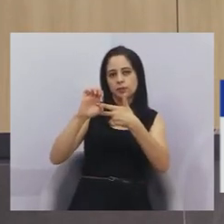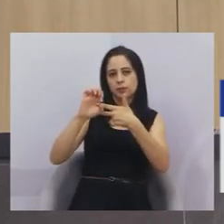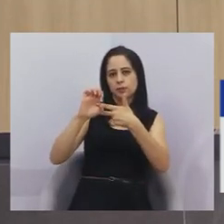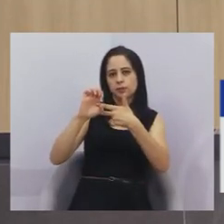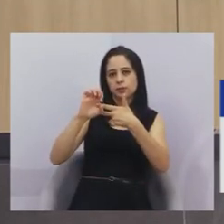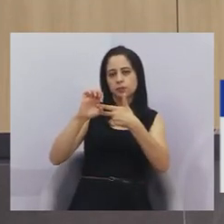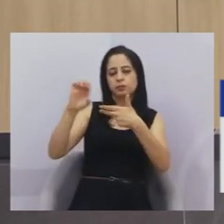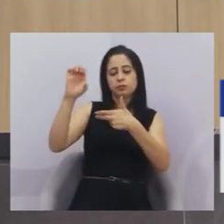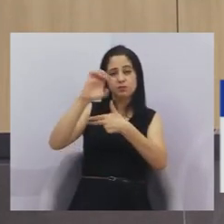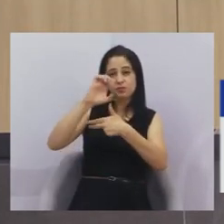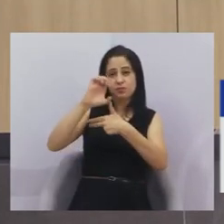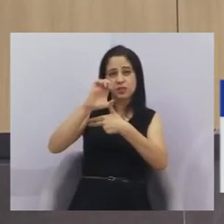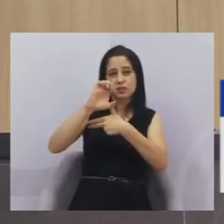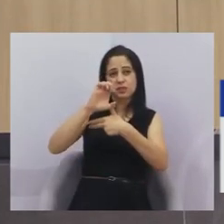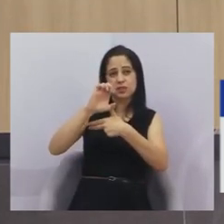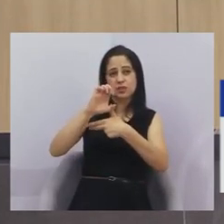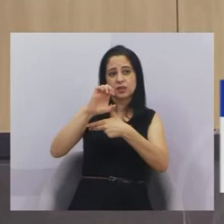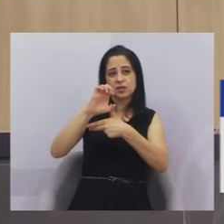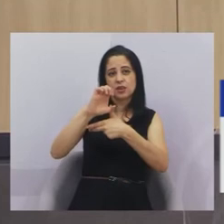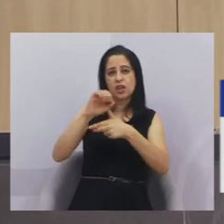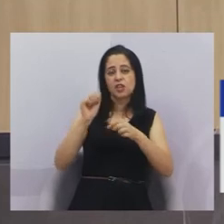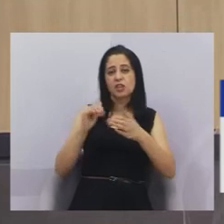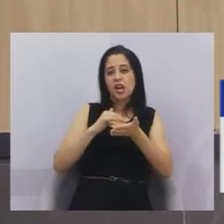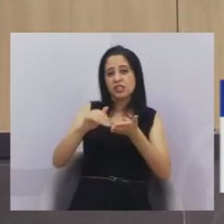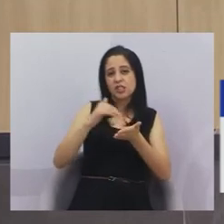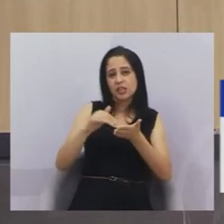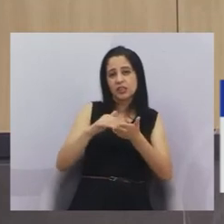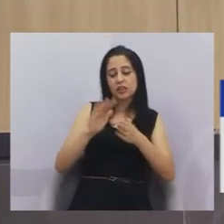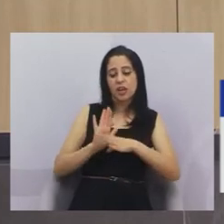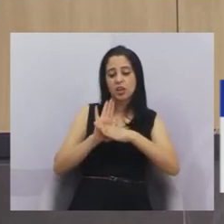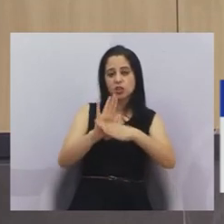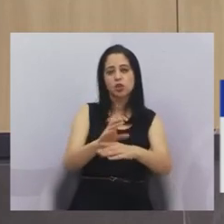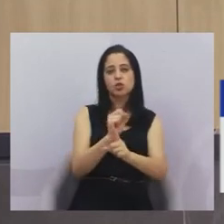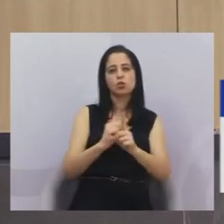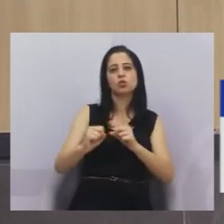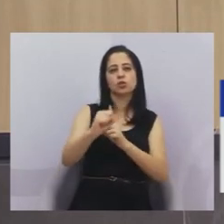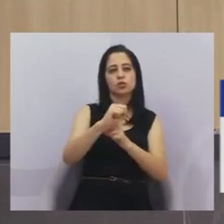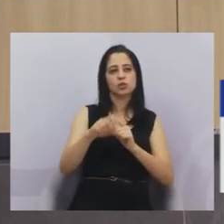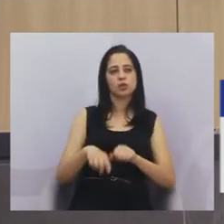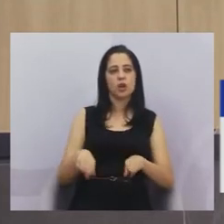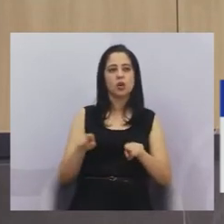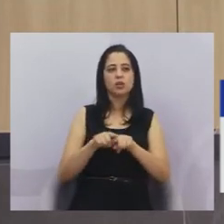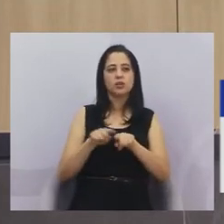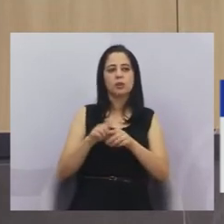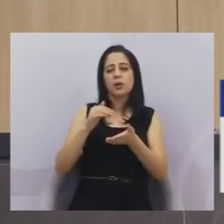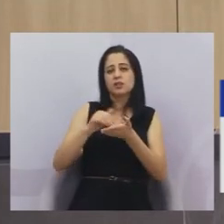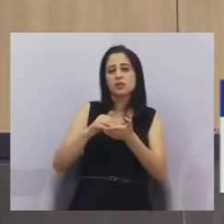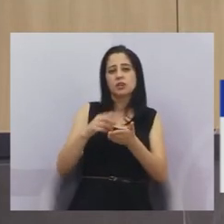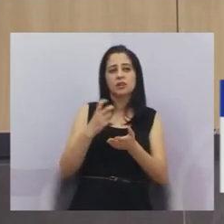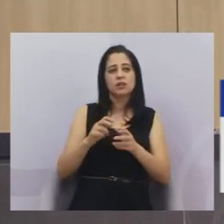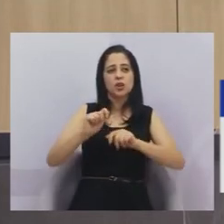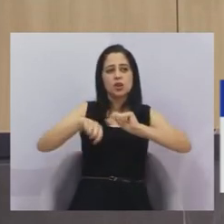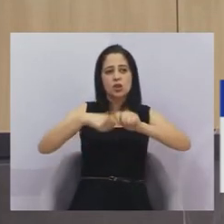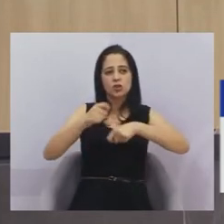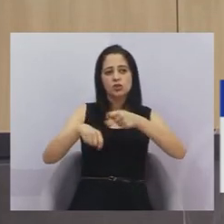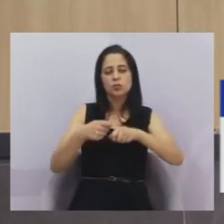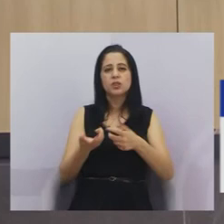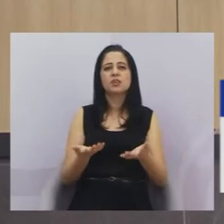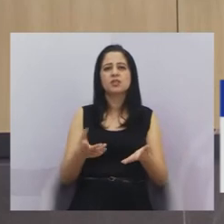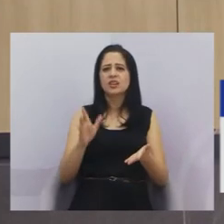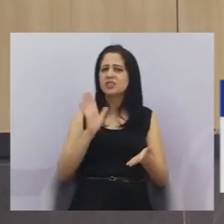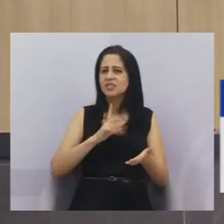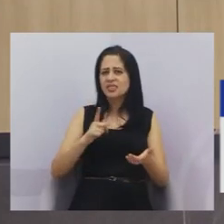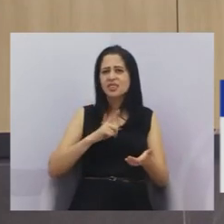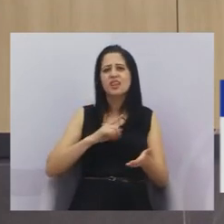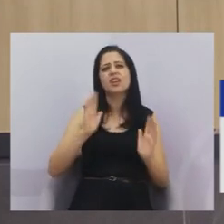secretaria, a Secretaria de Assistência Social, inclusive diante da estrutura administrativa já existente, a assistência, ela